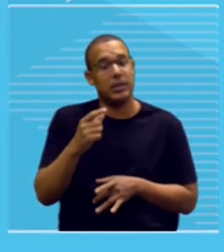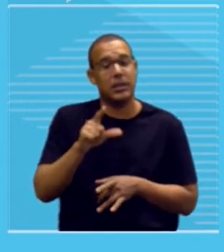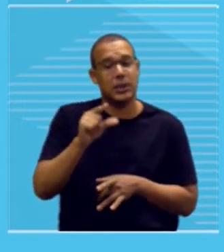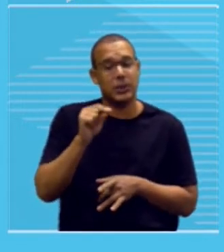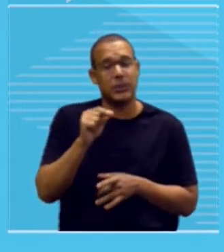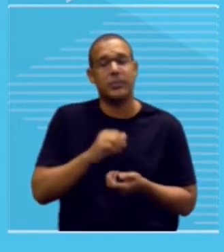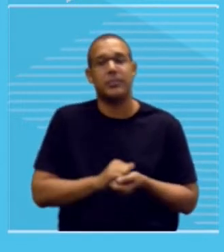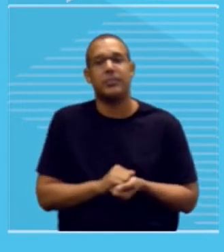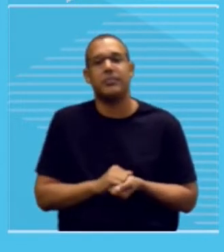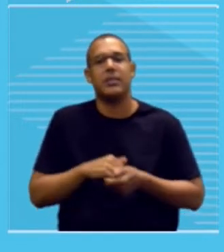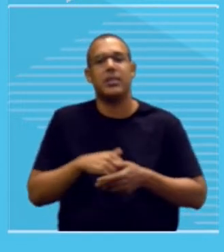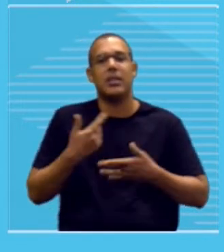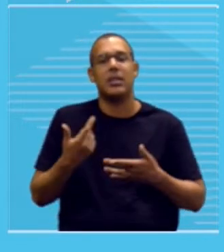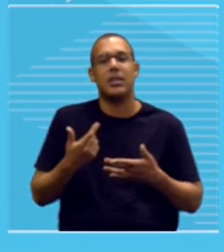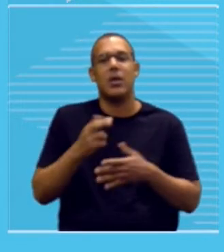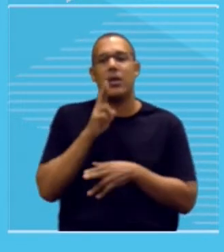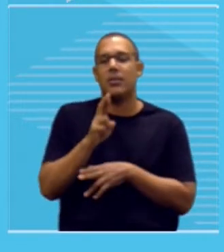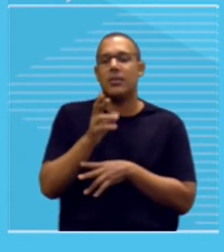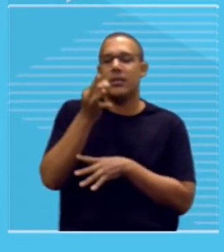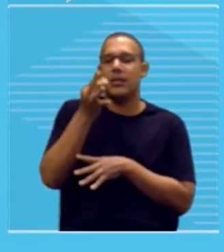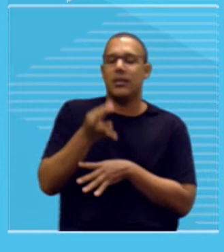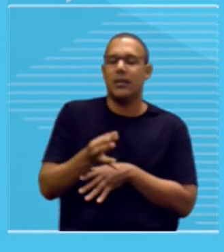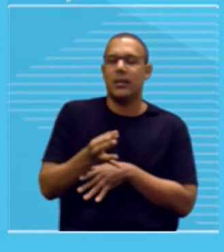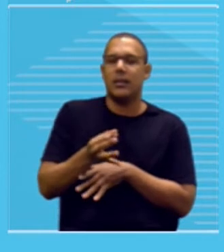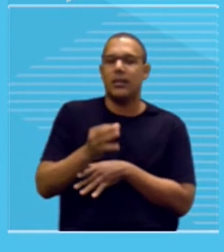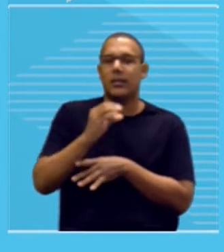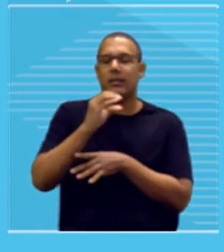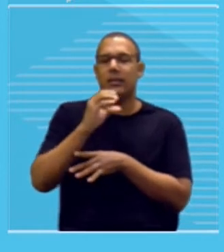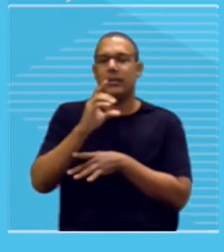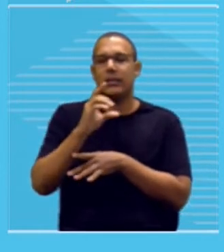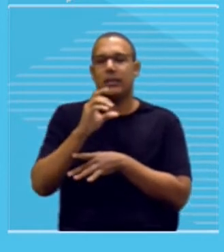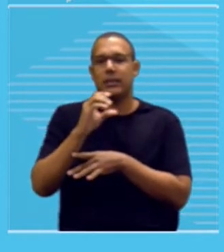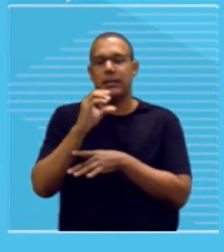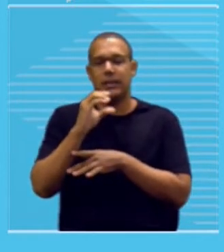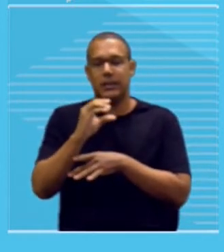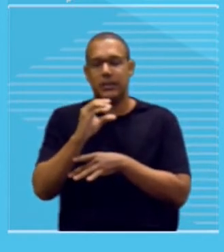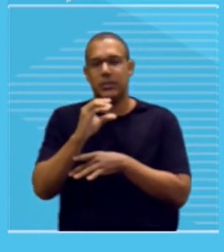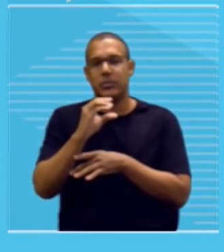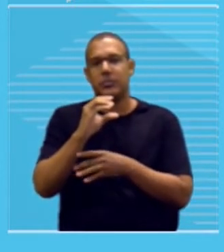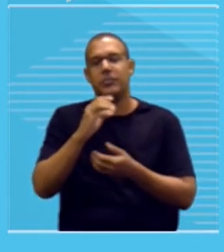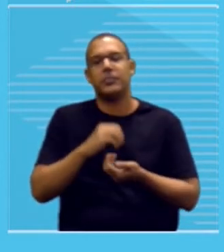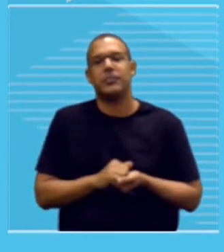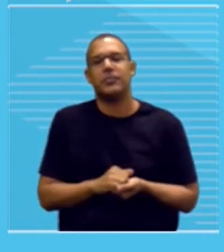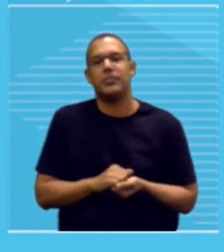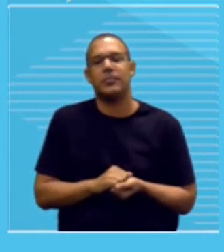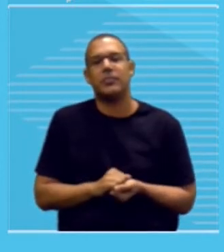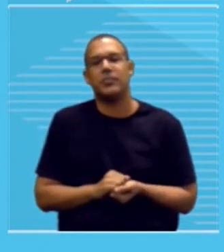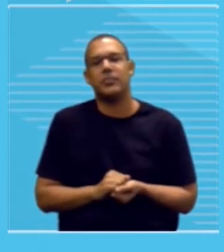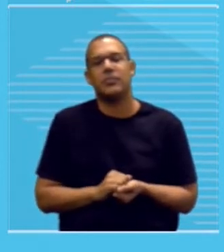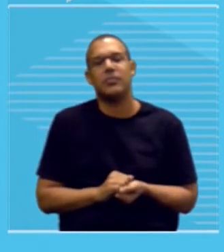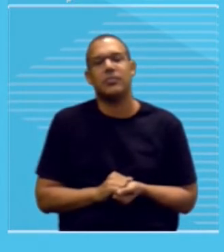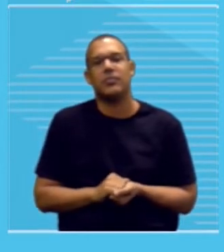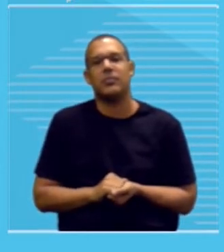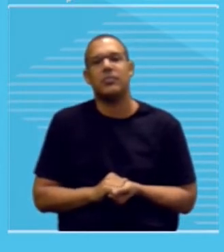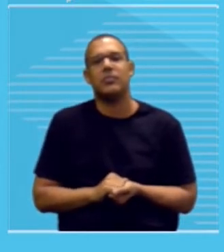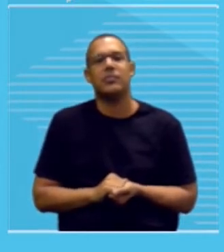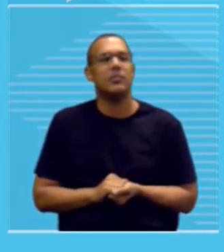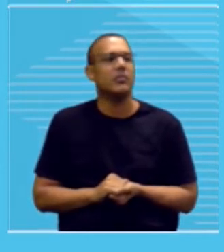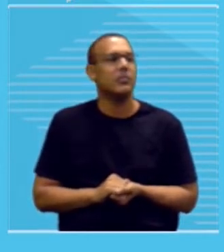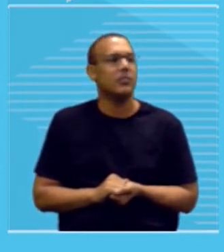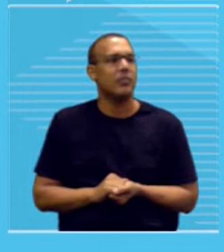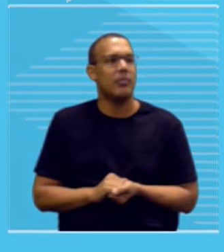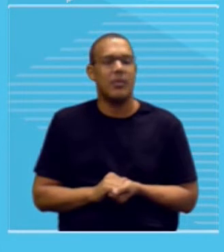então nossa resposta é a letra C de canal educação essa foi nossa segunda questão sobre o gênero receita